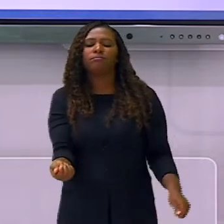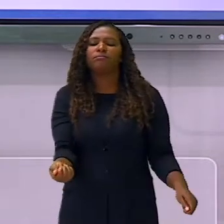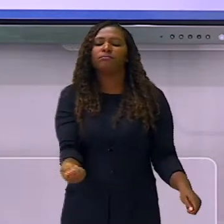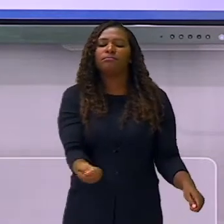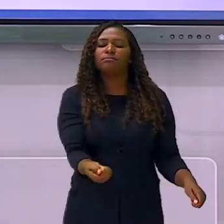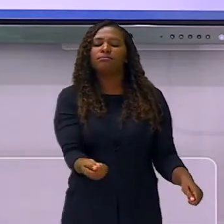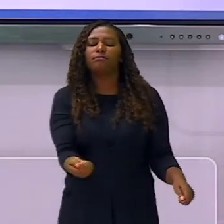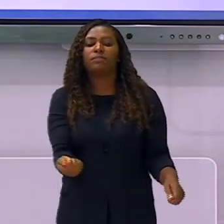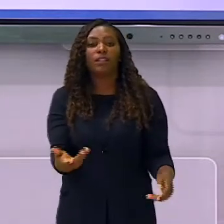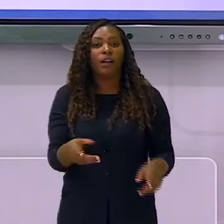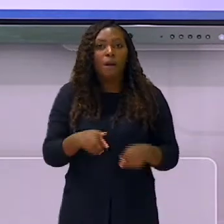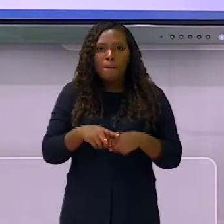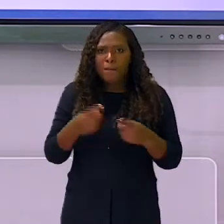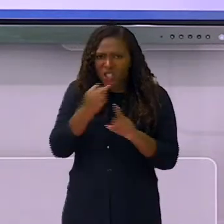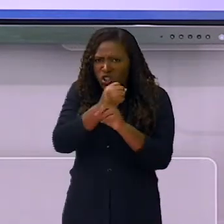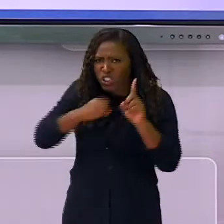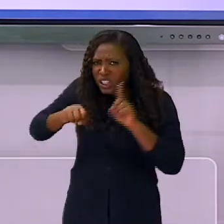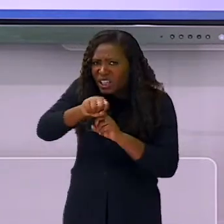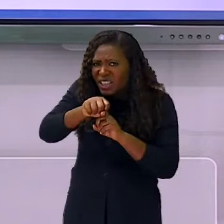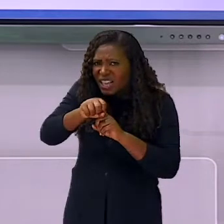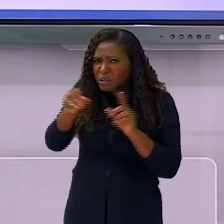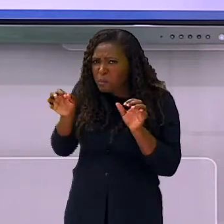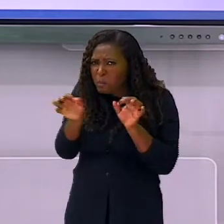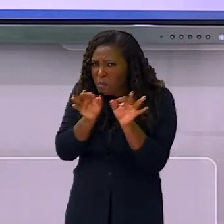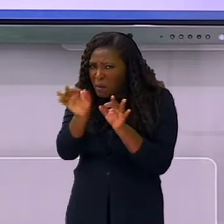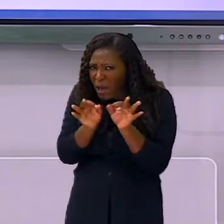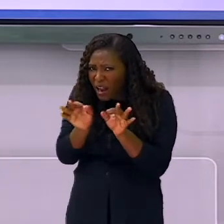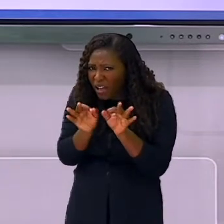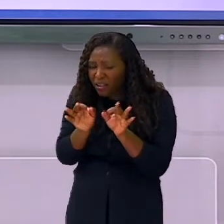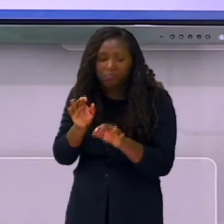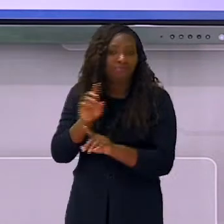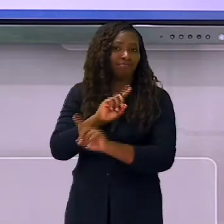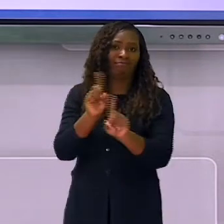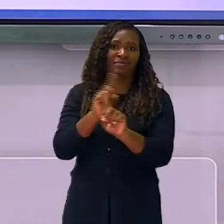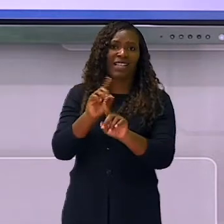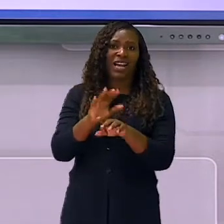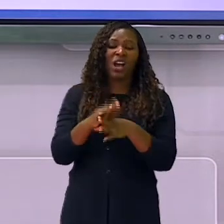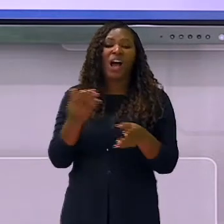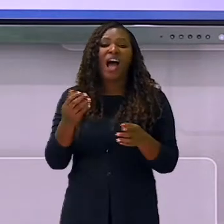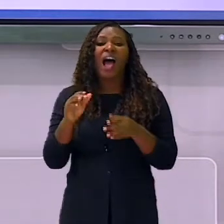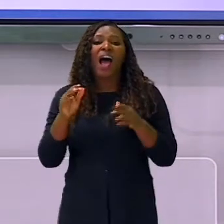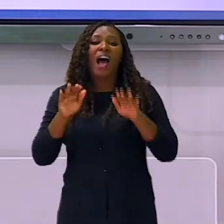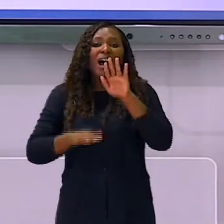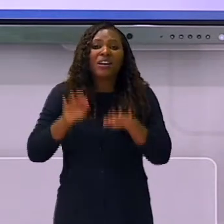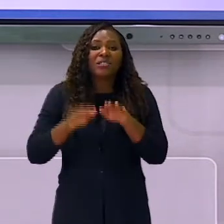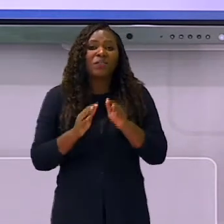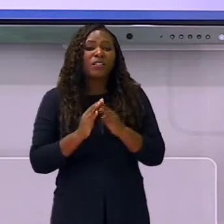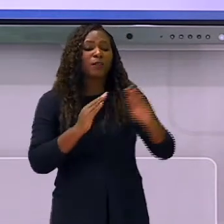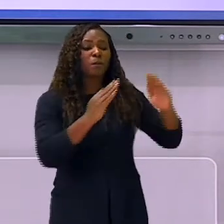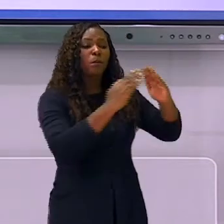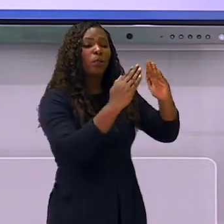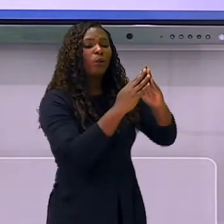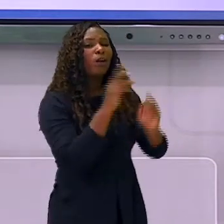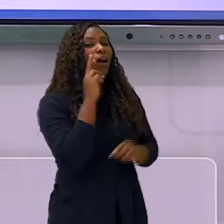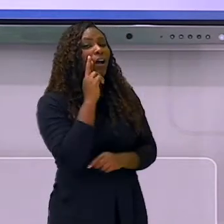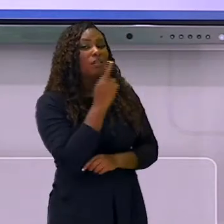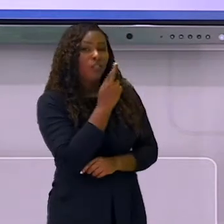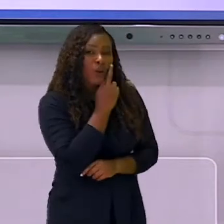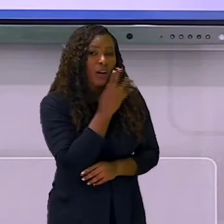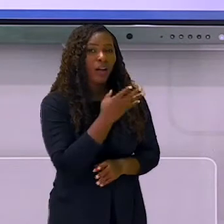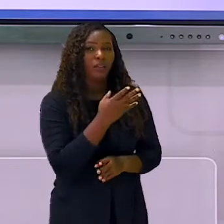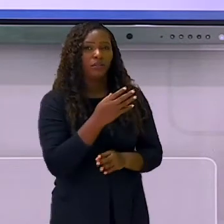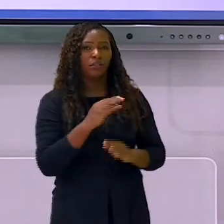como metrôs, teatros e restaurantes. E acreditem, tem gente que fica brincando com